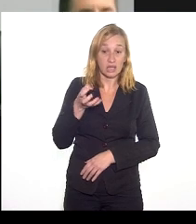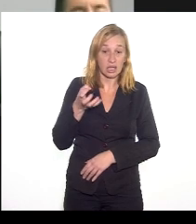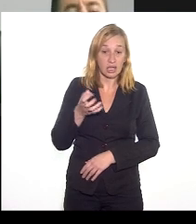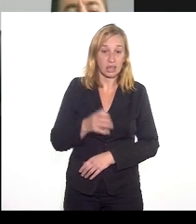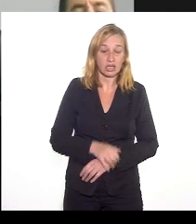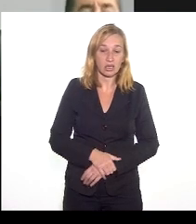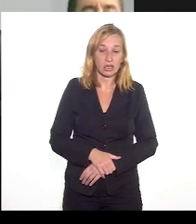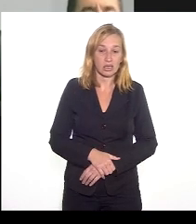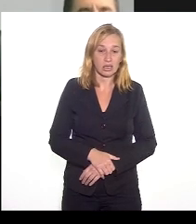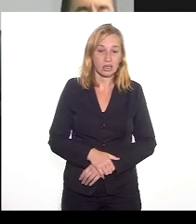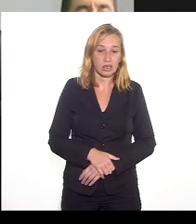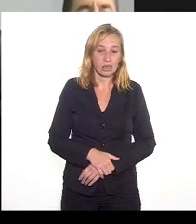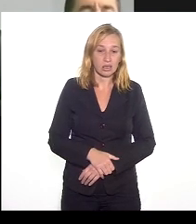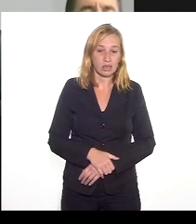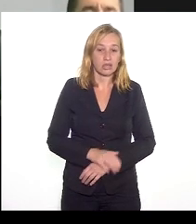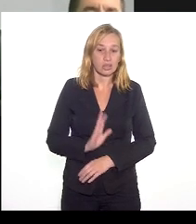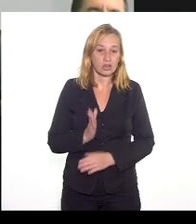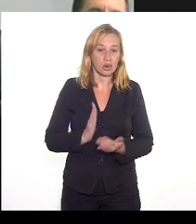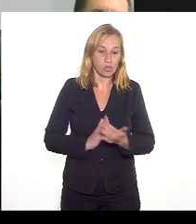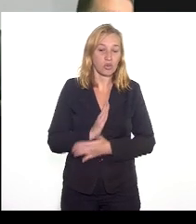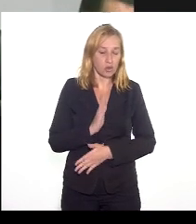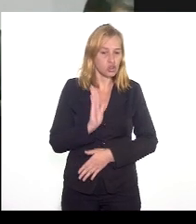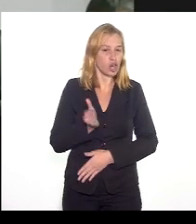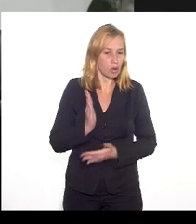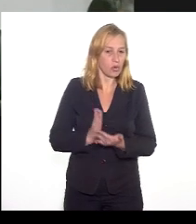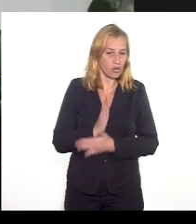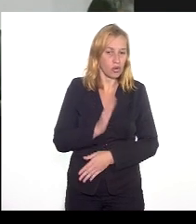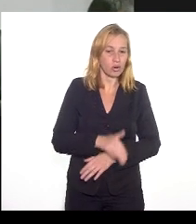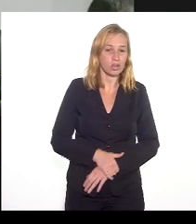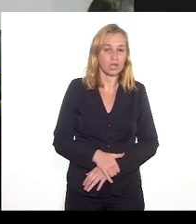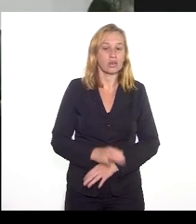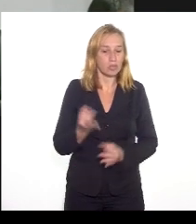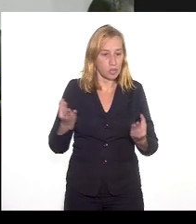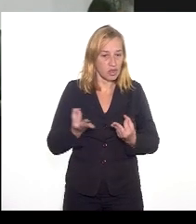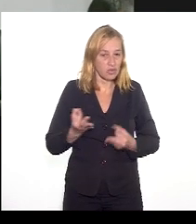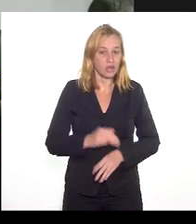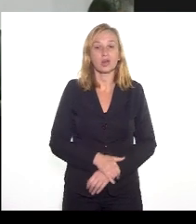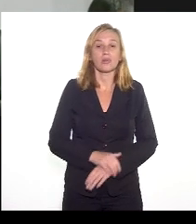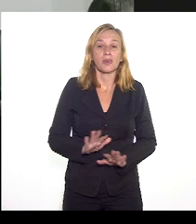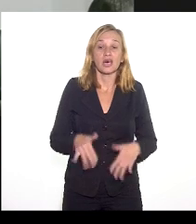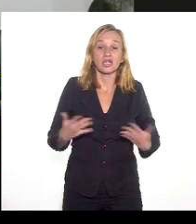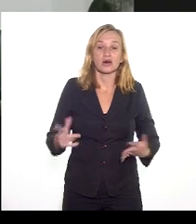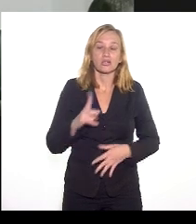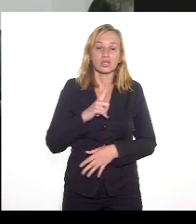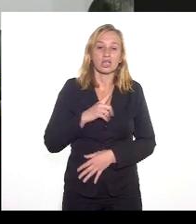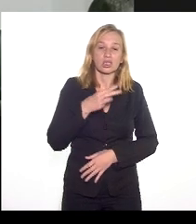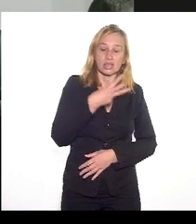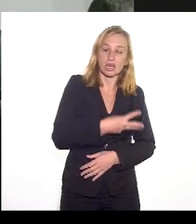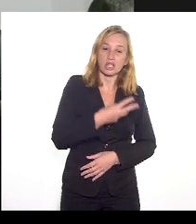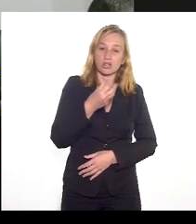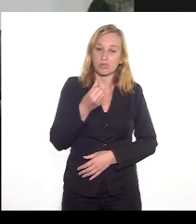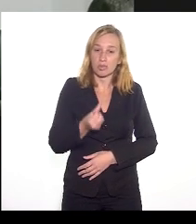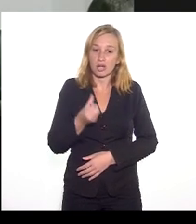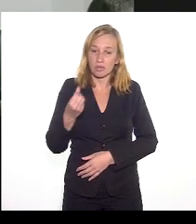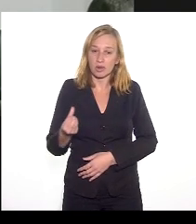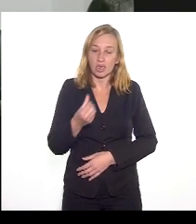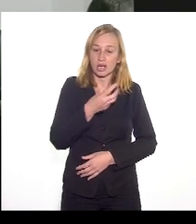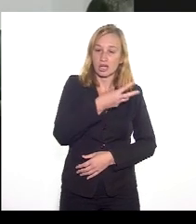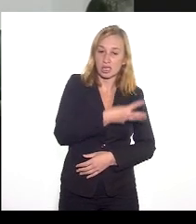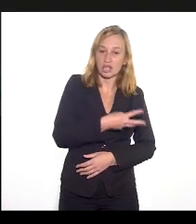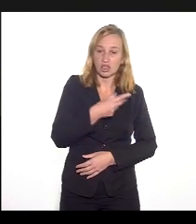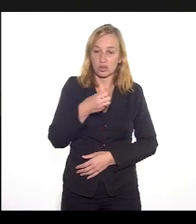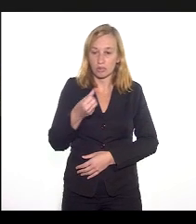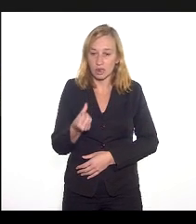para mim. Já aprovou essa. Essa já aprovou. Perfeito. Então temos 366 e 367.